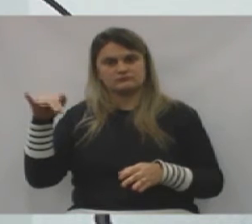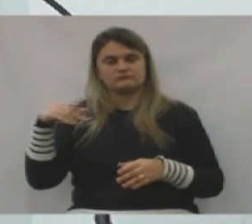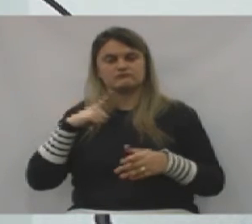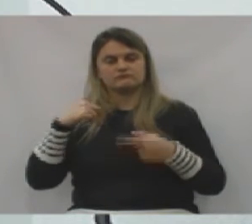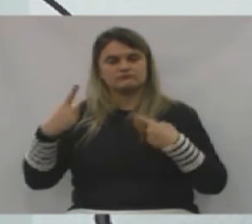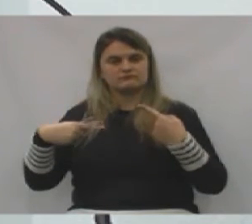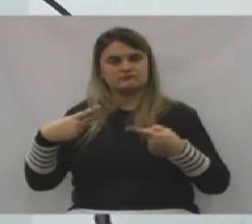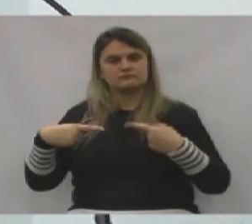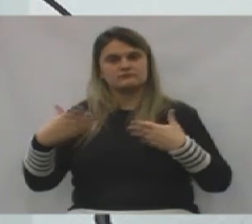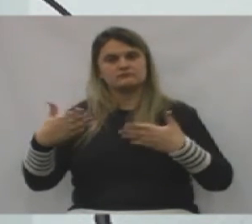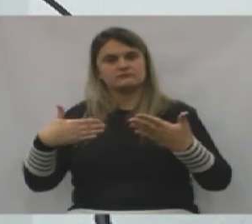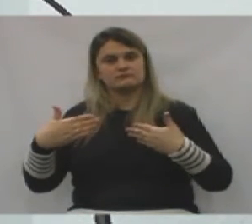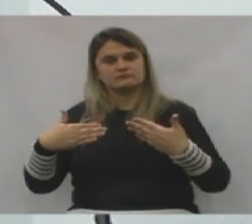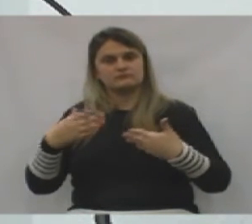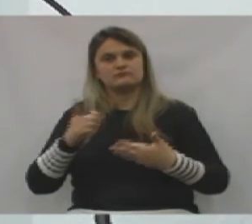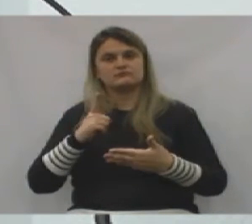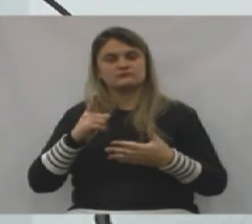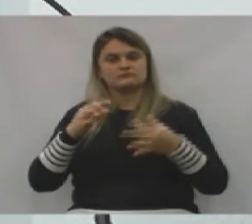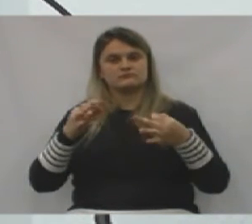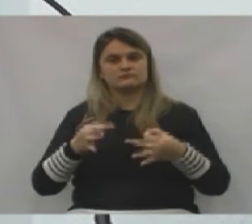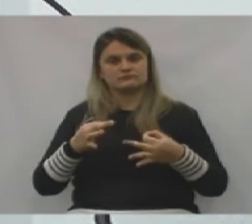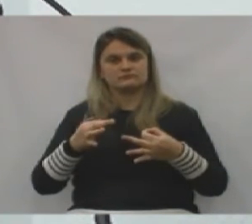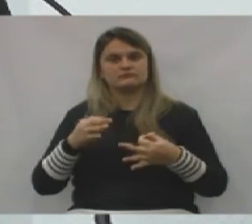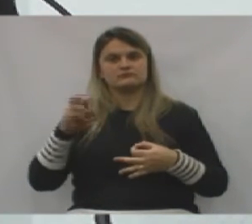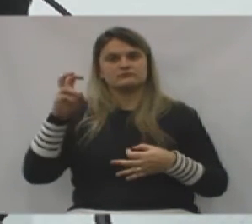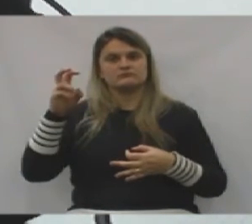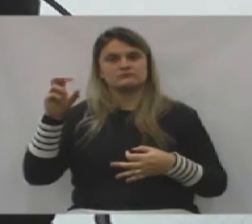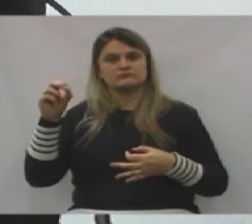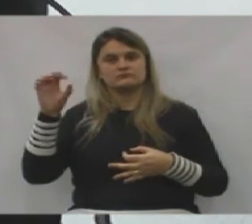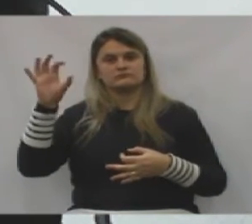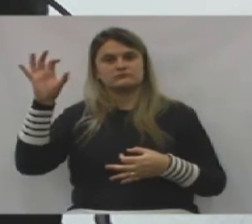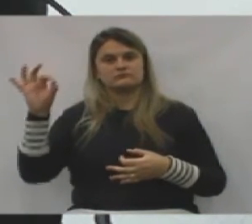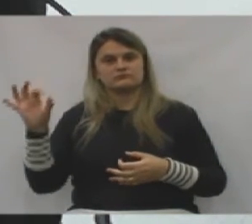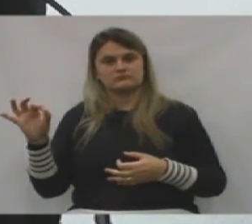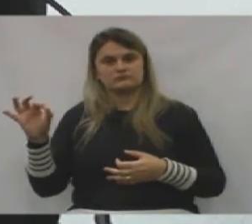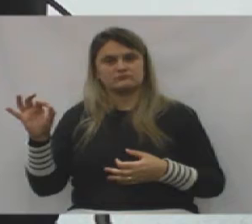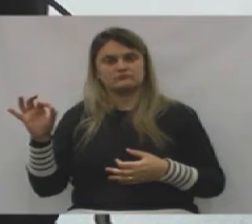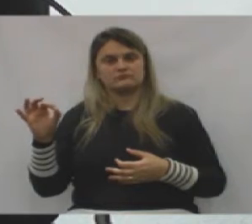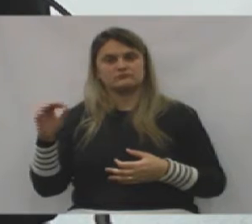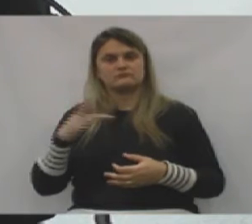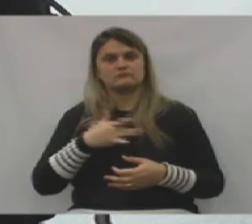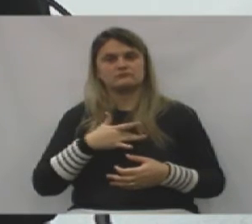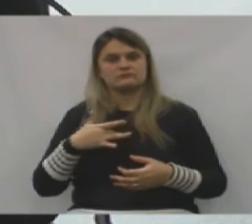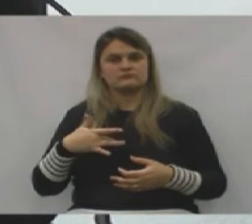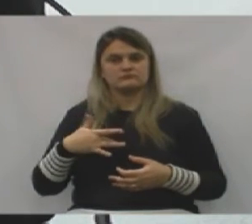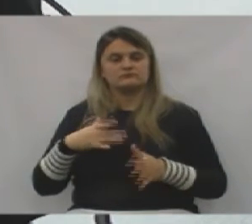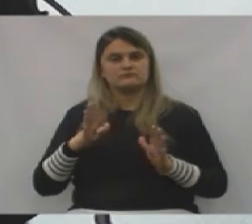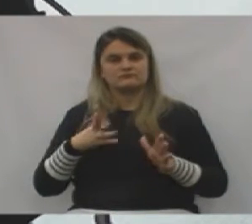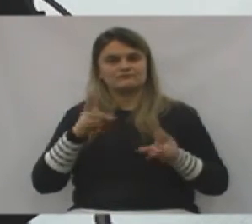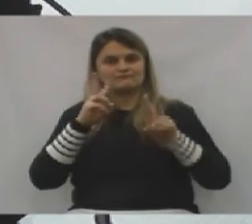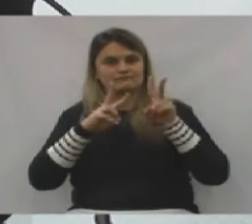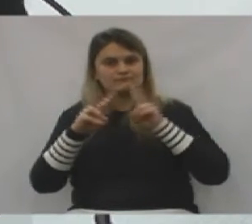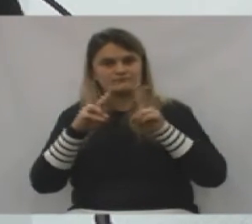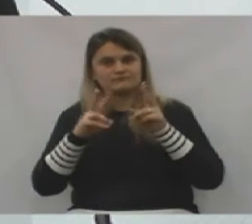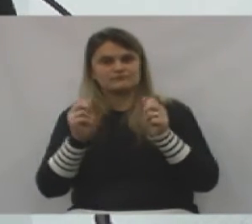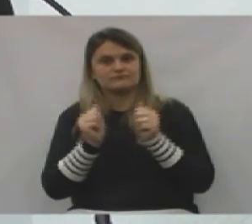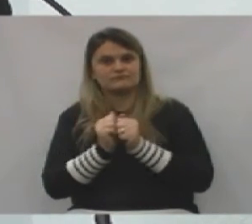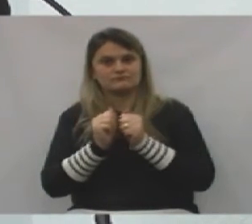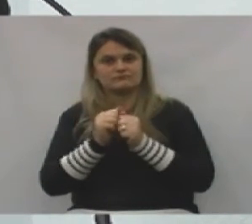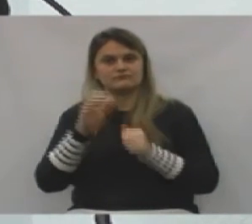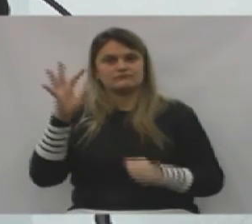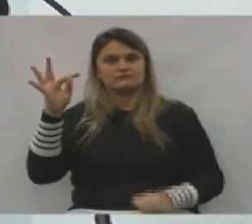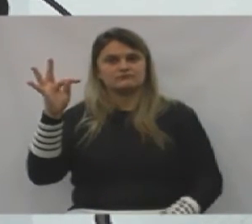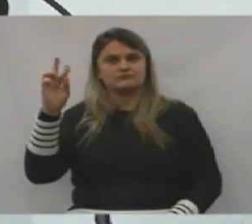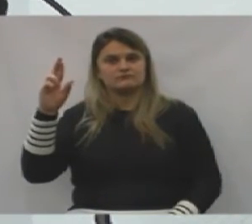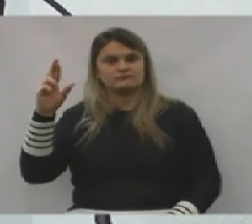muita coerência, a questão dos 50% para a saúde. Nós já estamos verificando junto ao Tribunal de